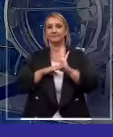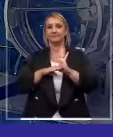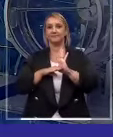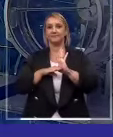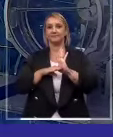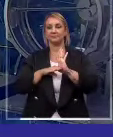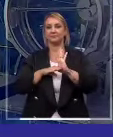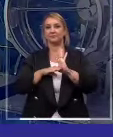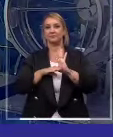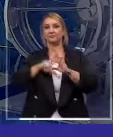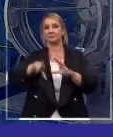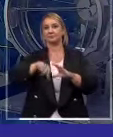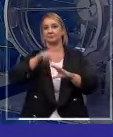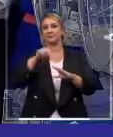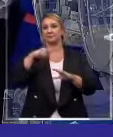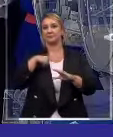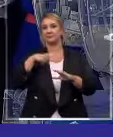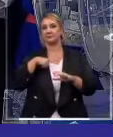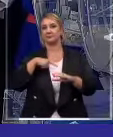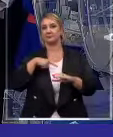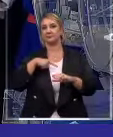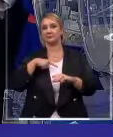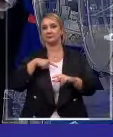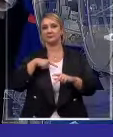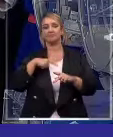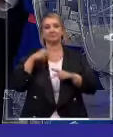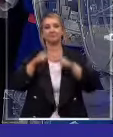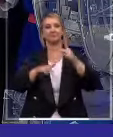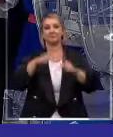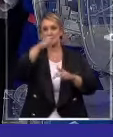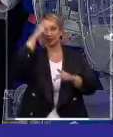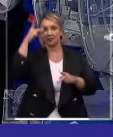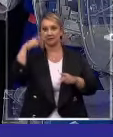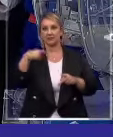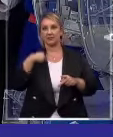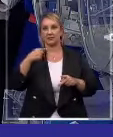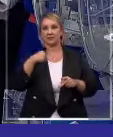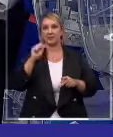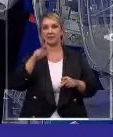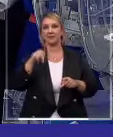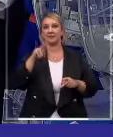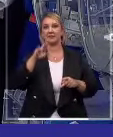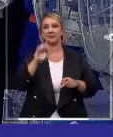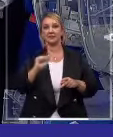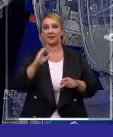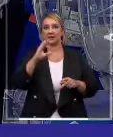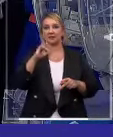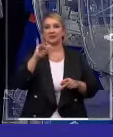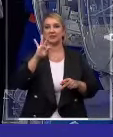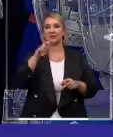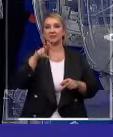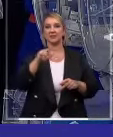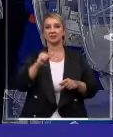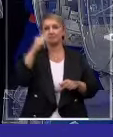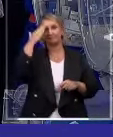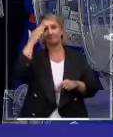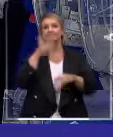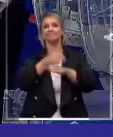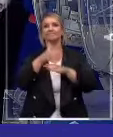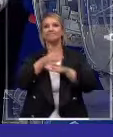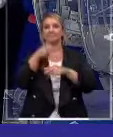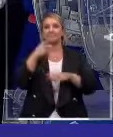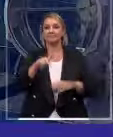os procedimentos do nosso sorteio, estão aqui as nossas auditoras populares, a senhora Cristiane e a senhora Andréia. Mais uma vez agradecemos a sua